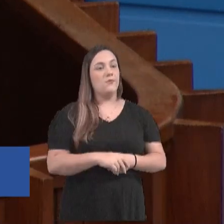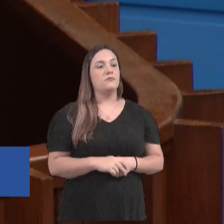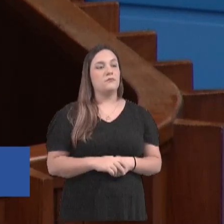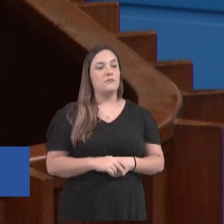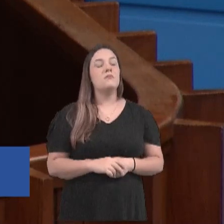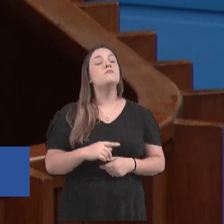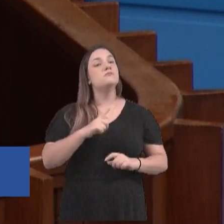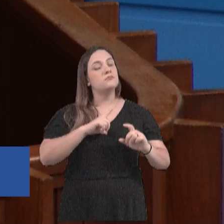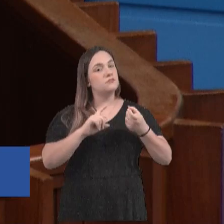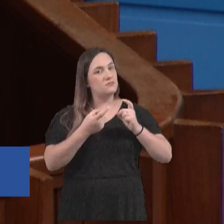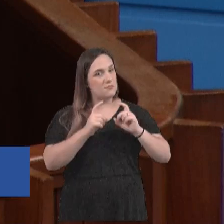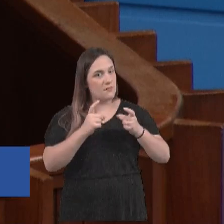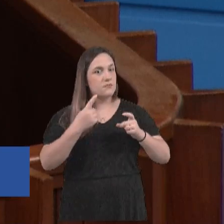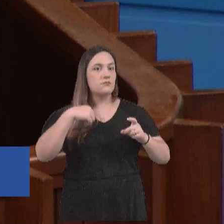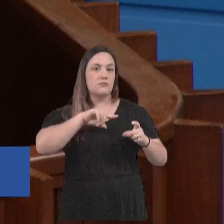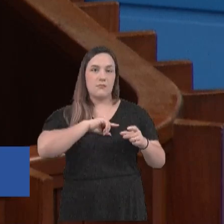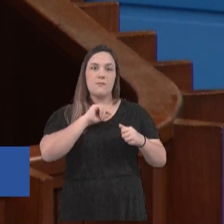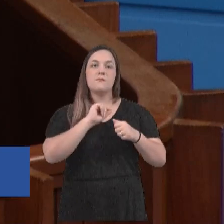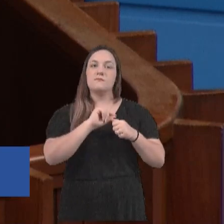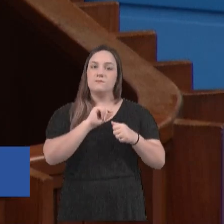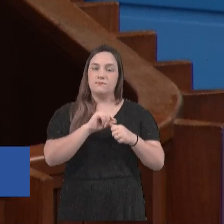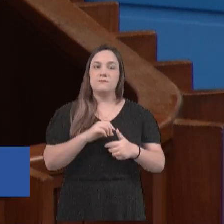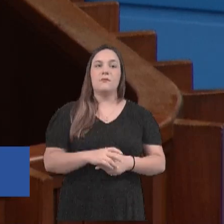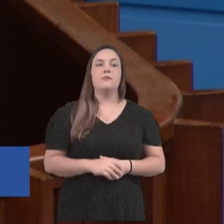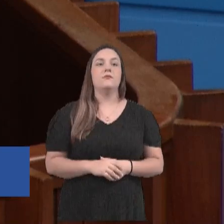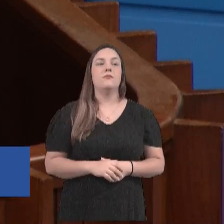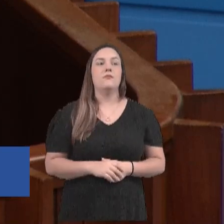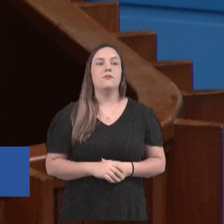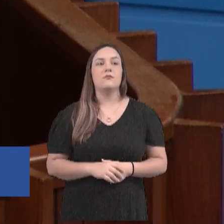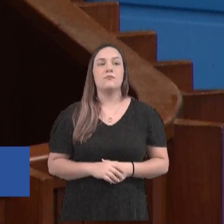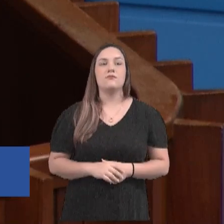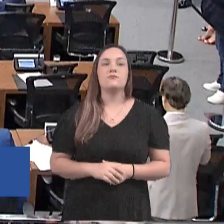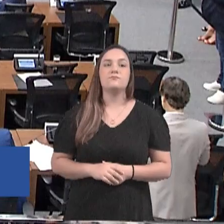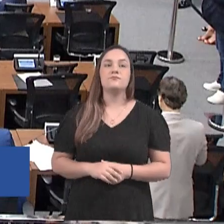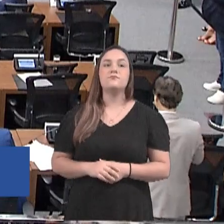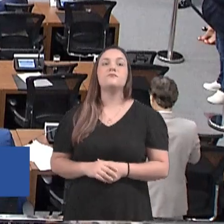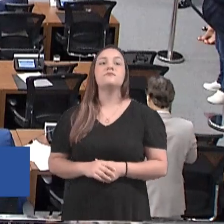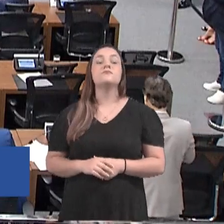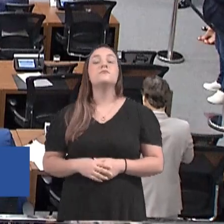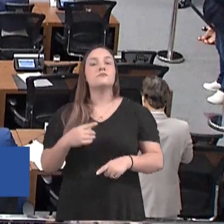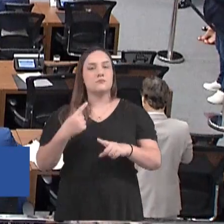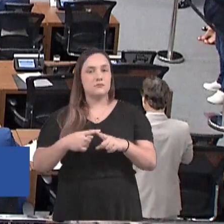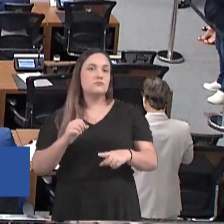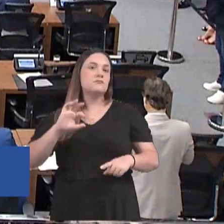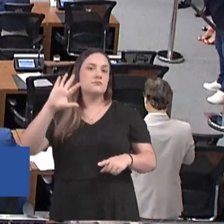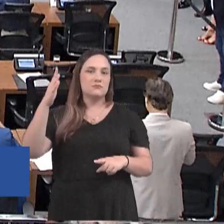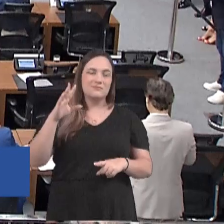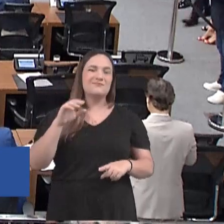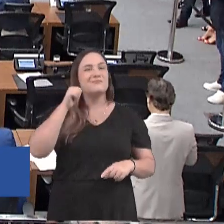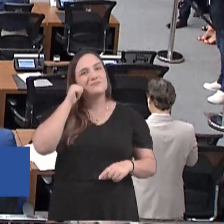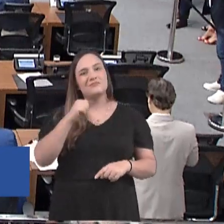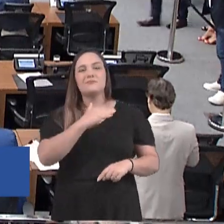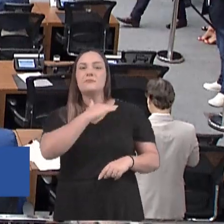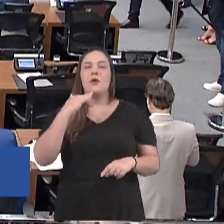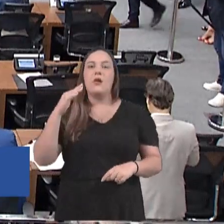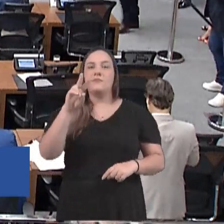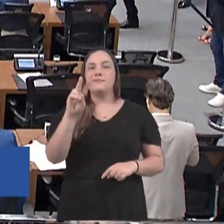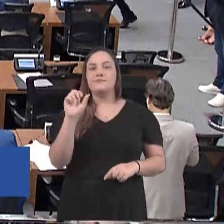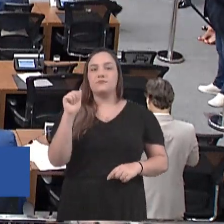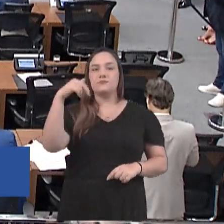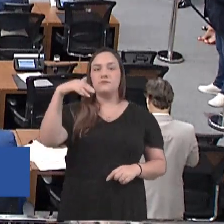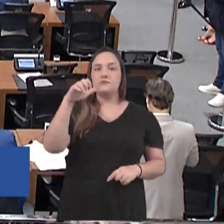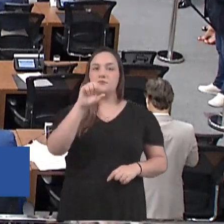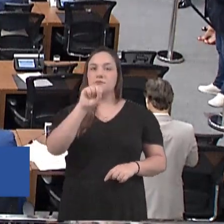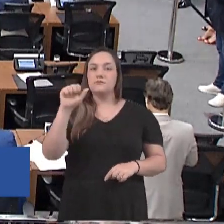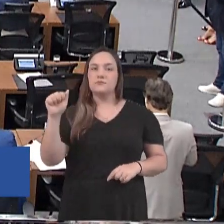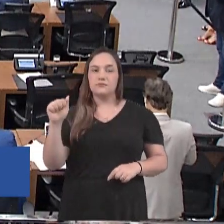últimas reuniões que nós fizemos, desde que nós tivemos aqui o feminicídio que envolveu a jornalista Vanessa